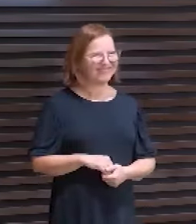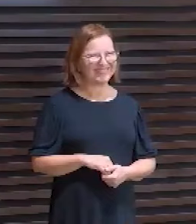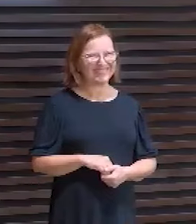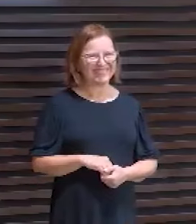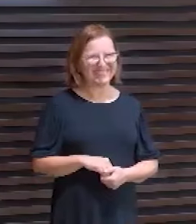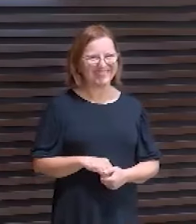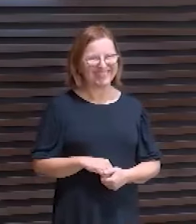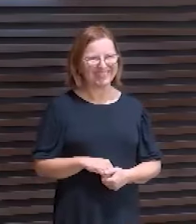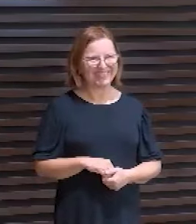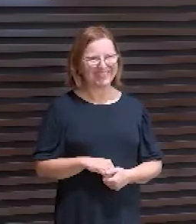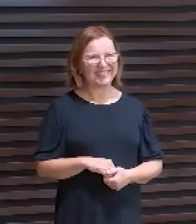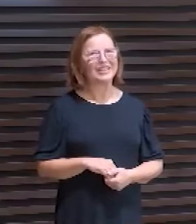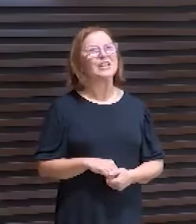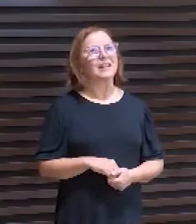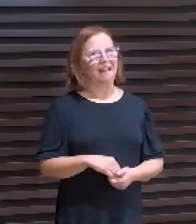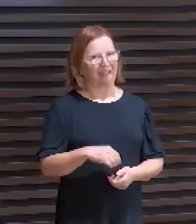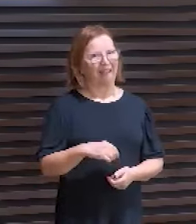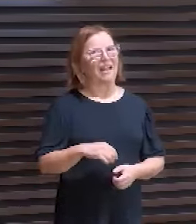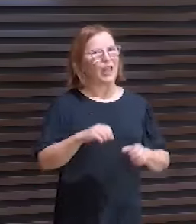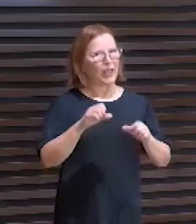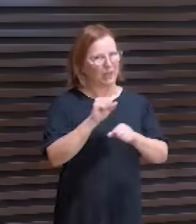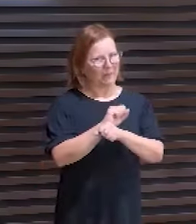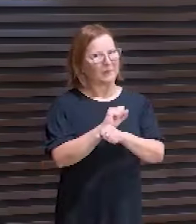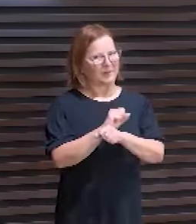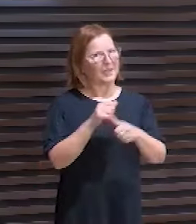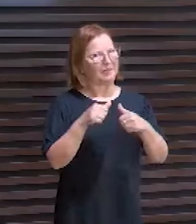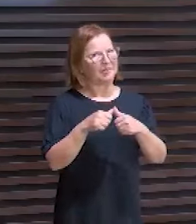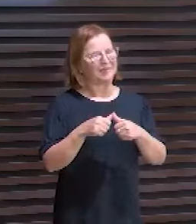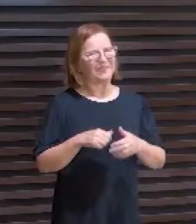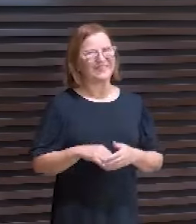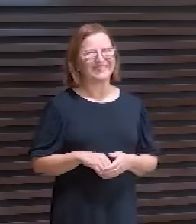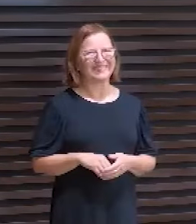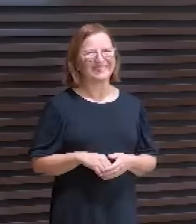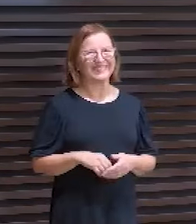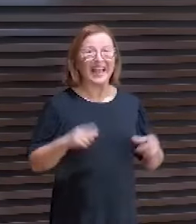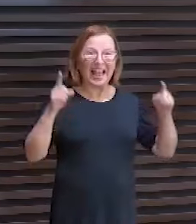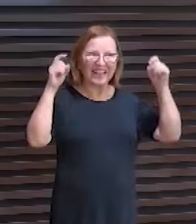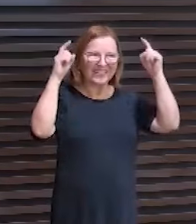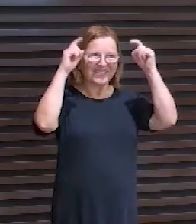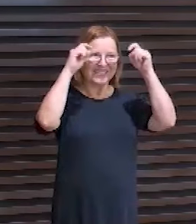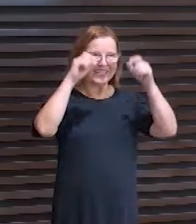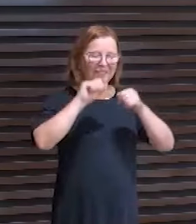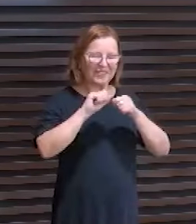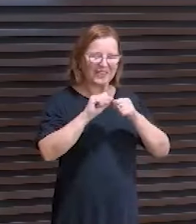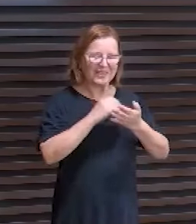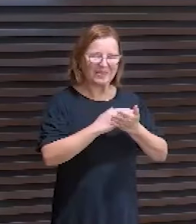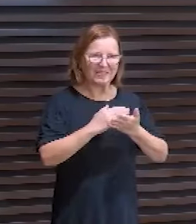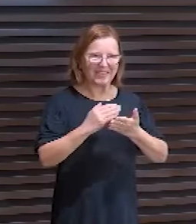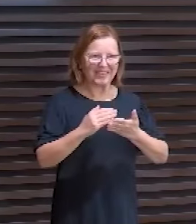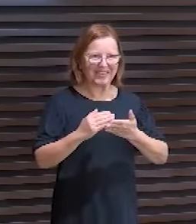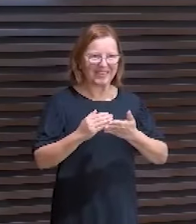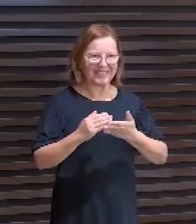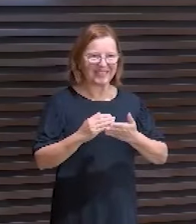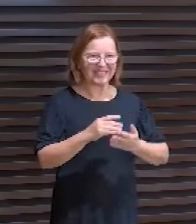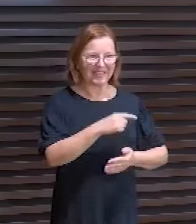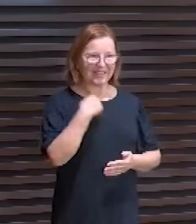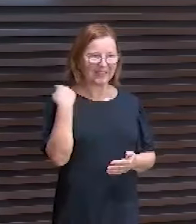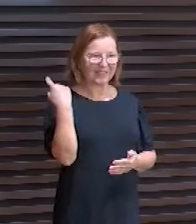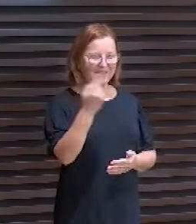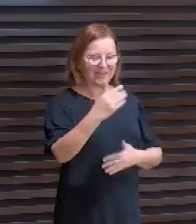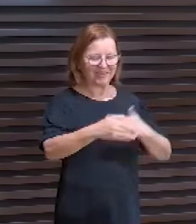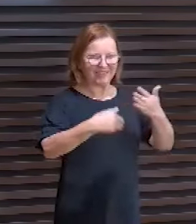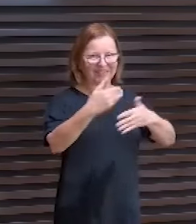é o que eu esperava as dificuldades fazem parte do nosso